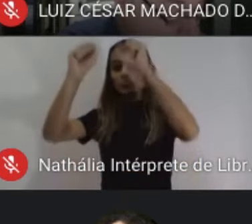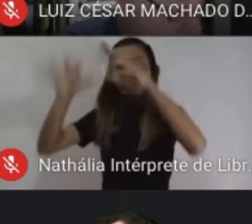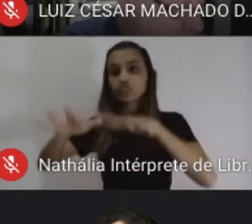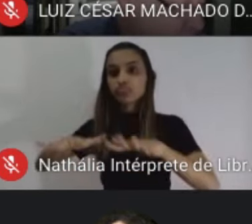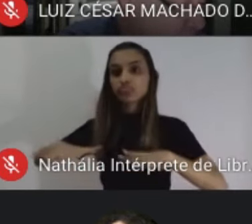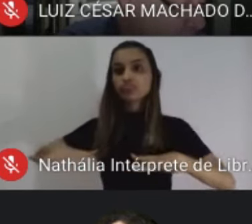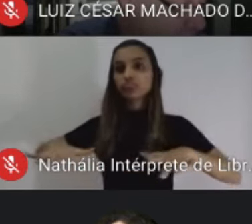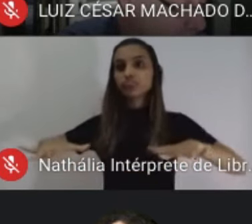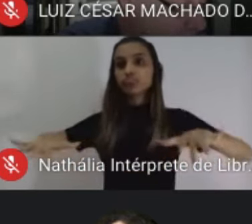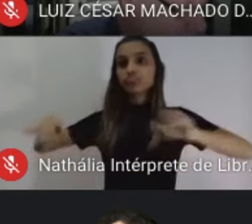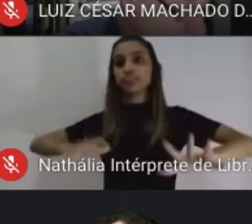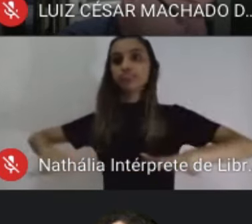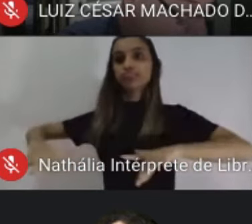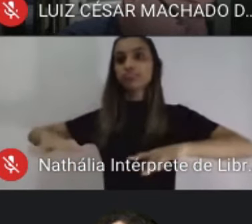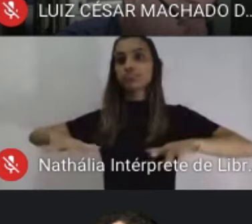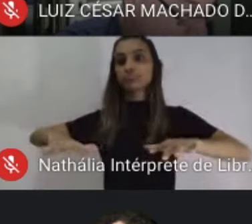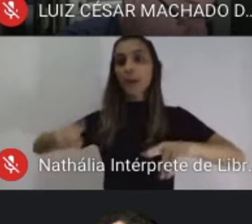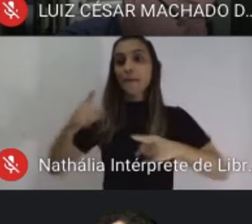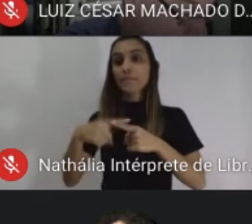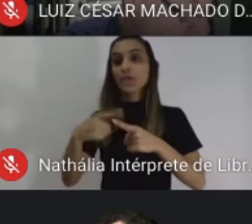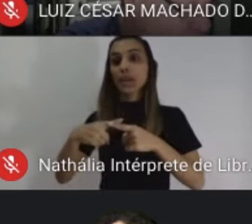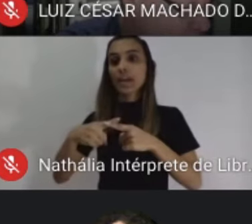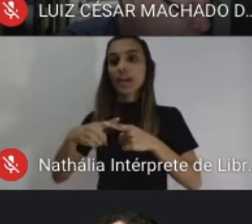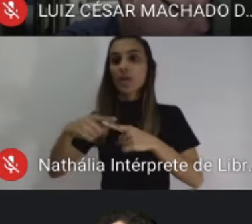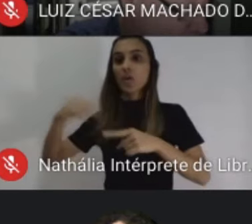os Estados Unidos fazem. Mas, no final das contas,